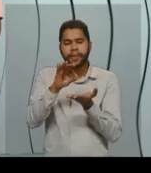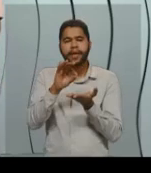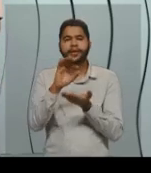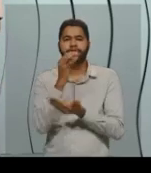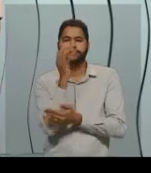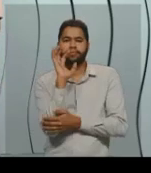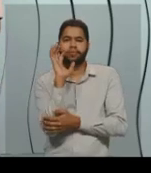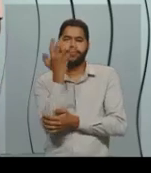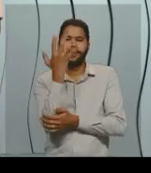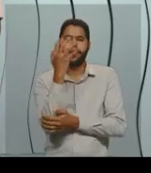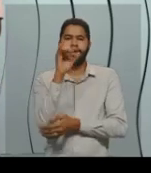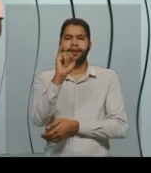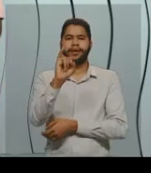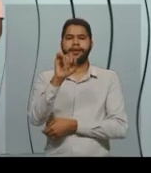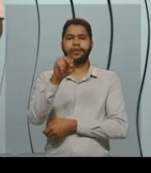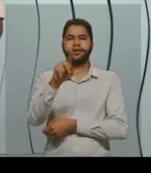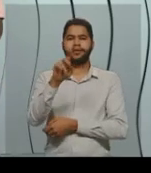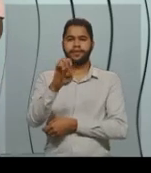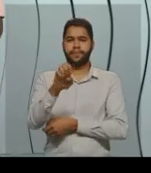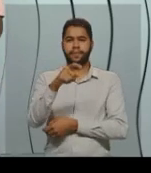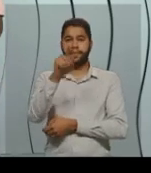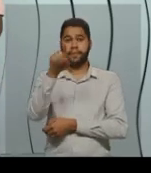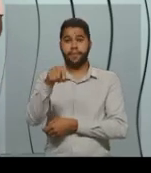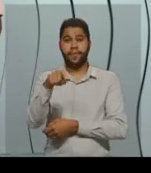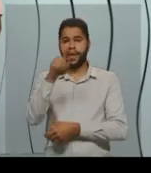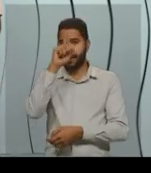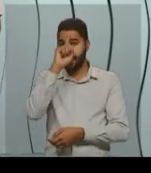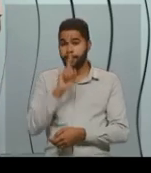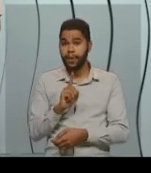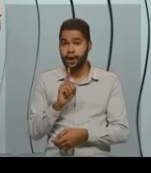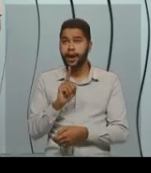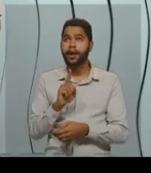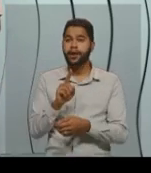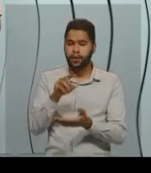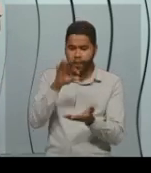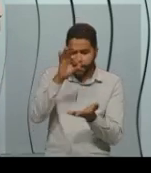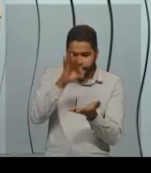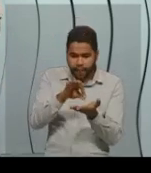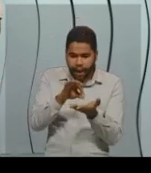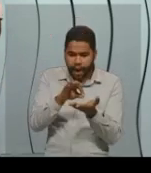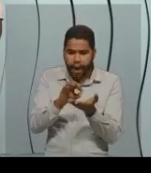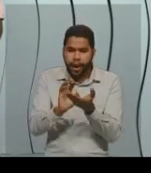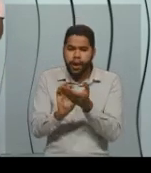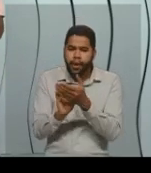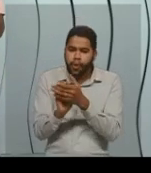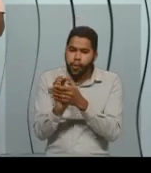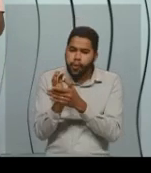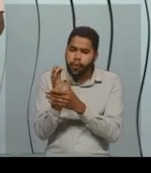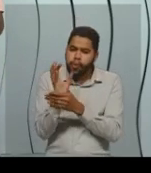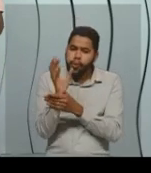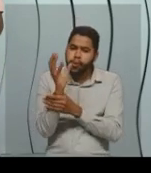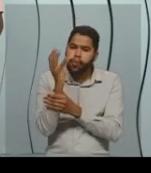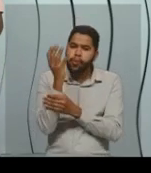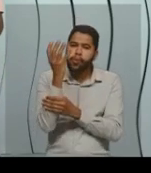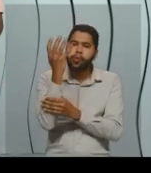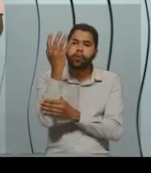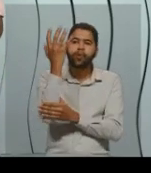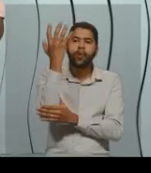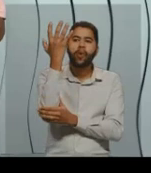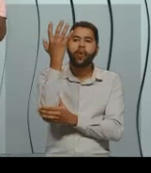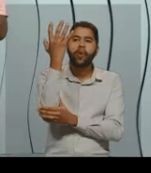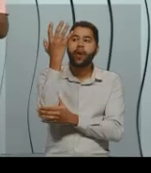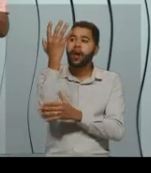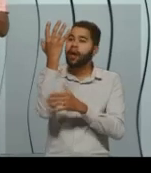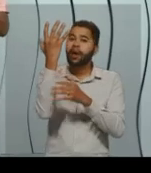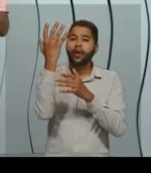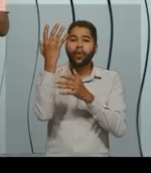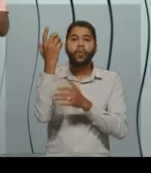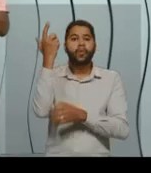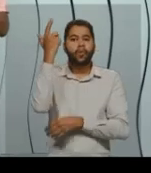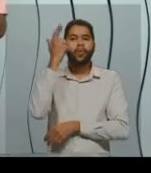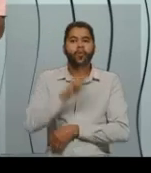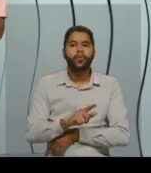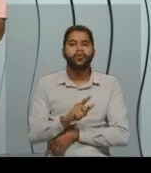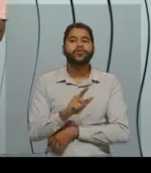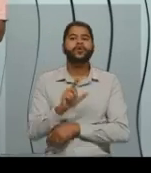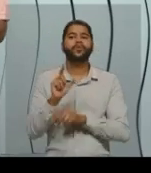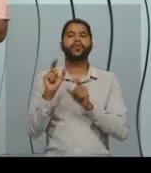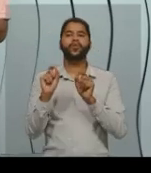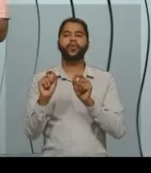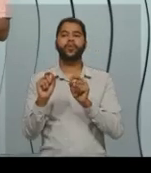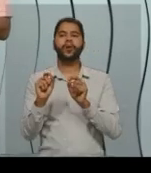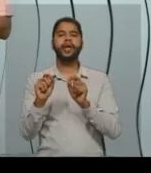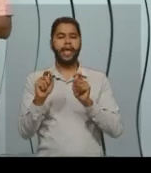ipê amarelo, se algum dia ela se transformar no ipê amarelo, ela apenas atualizou, ela alcançou